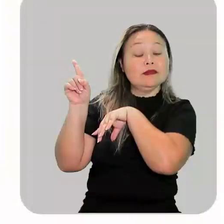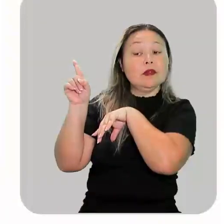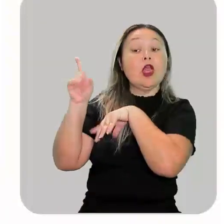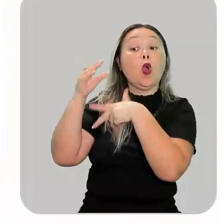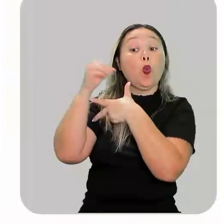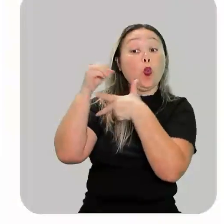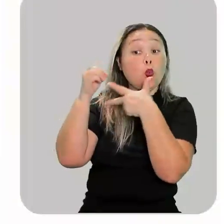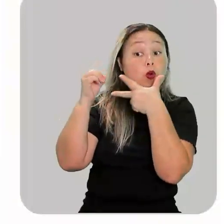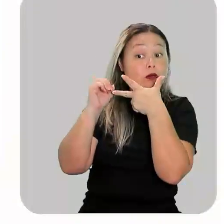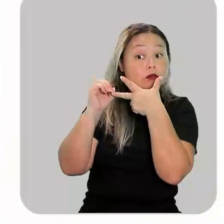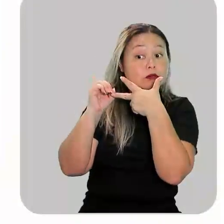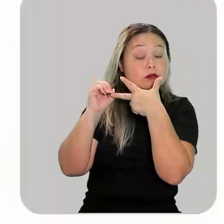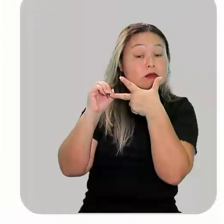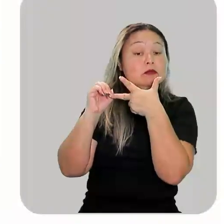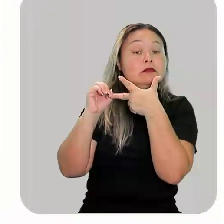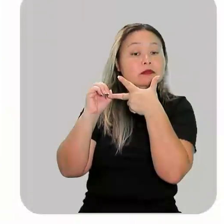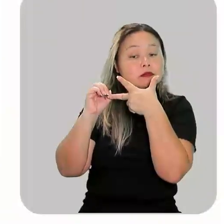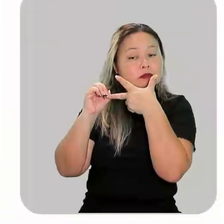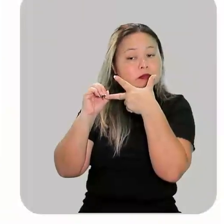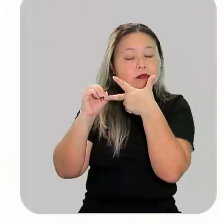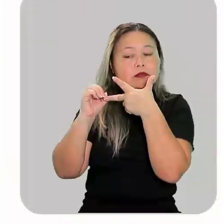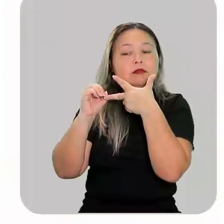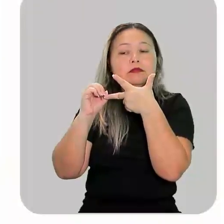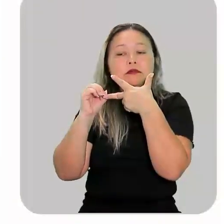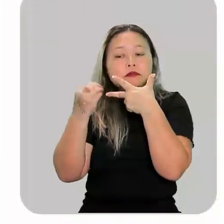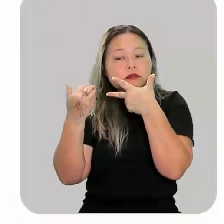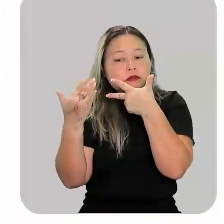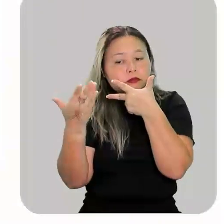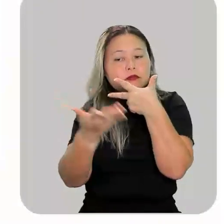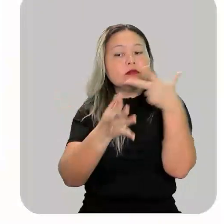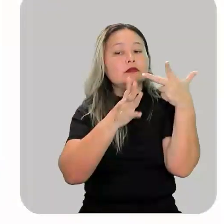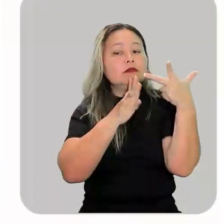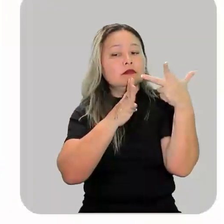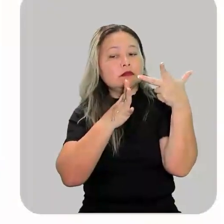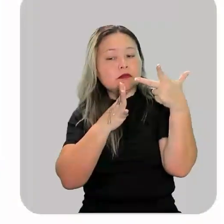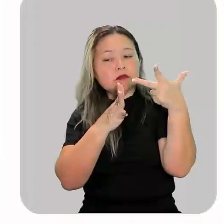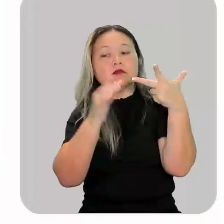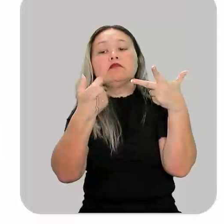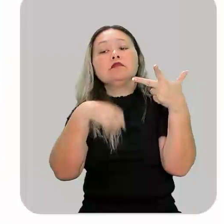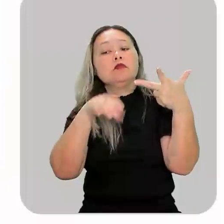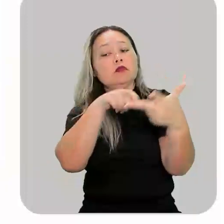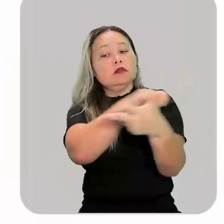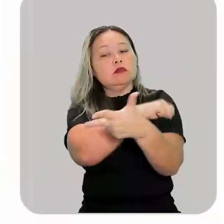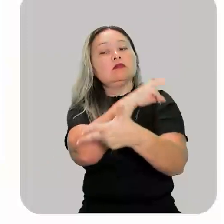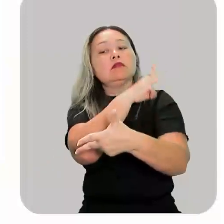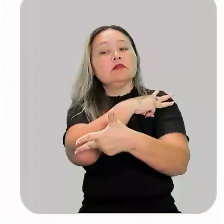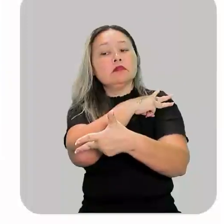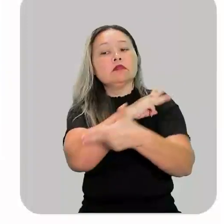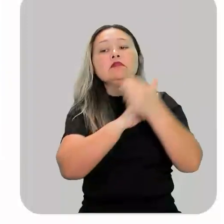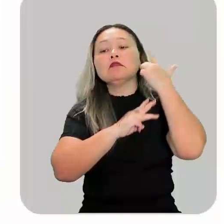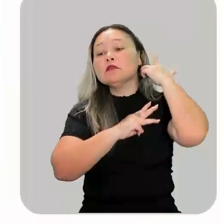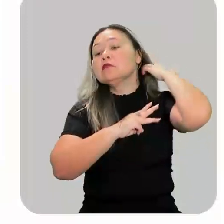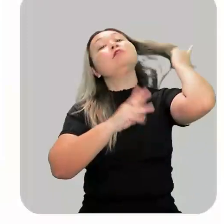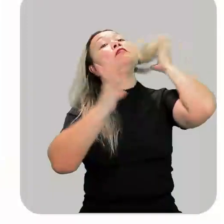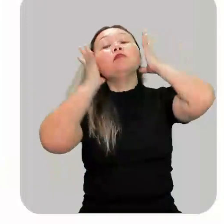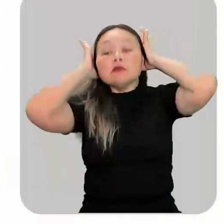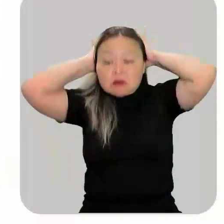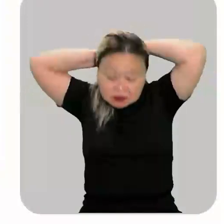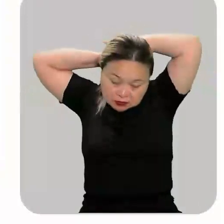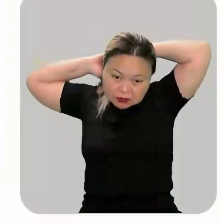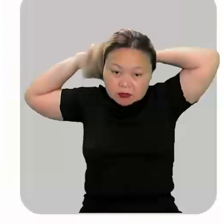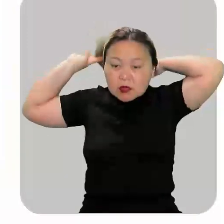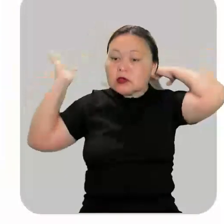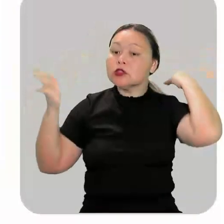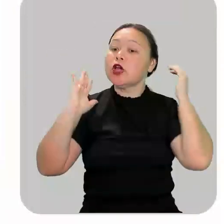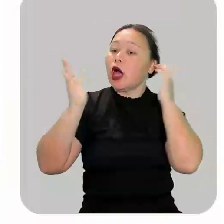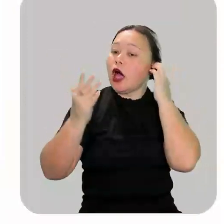O Enem, ele vem sempre, né, naquela roupagem que vocês já conhecem, né? O aluno do terceiro ano, ele já está assimilando aí,